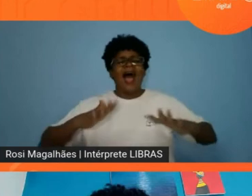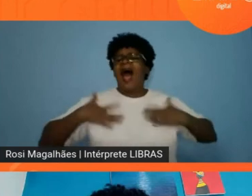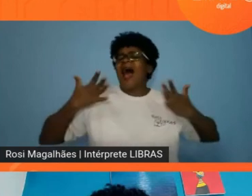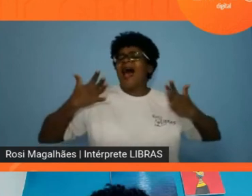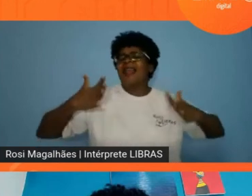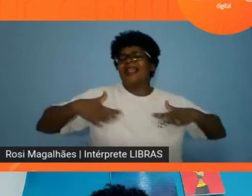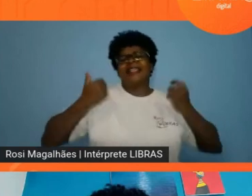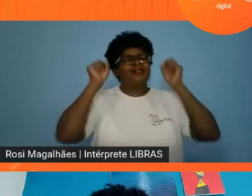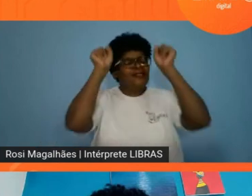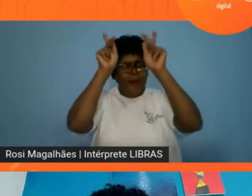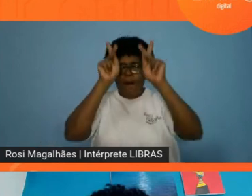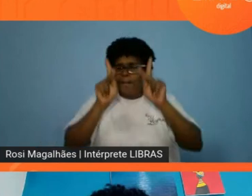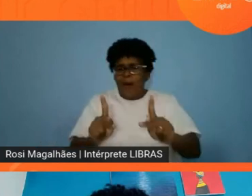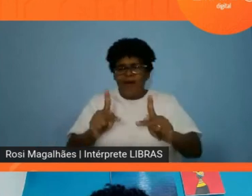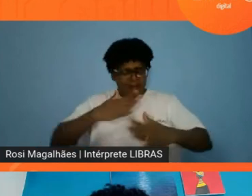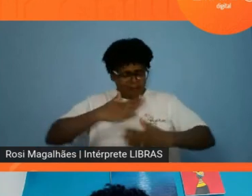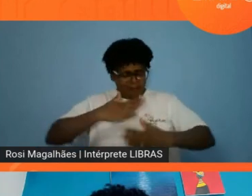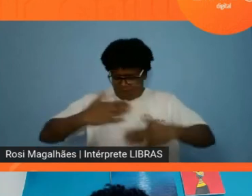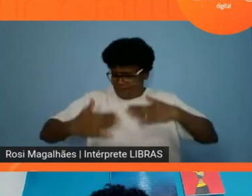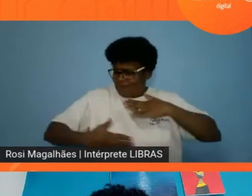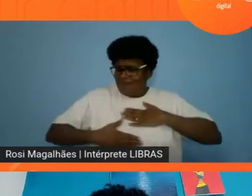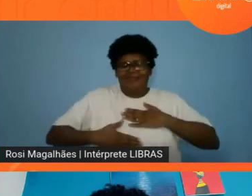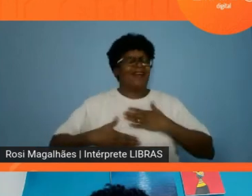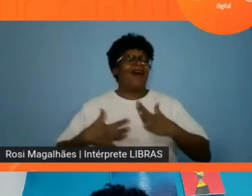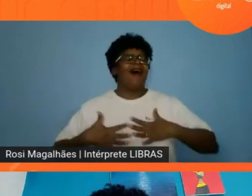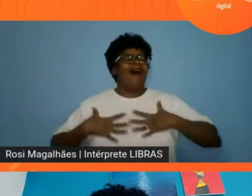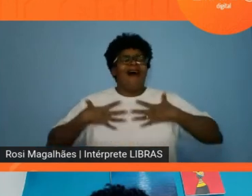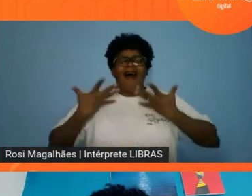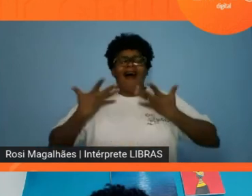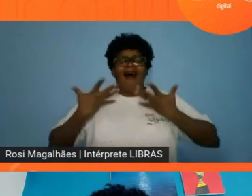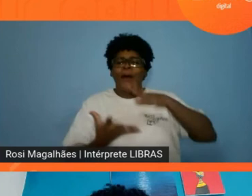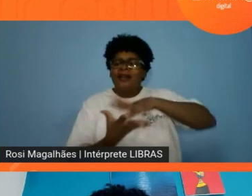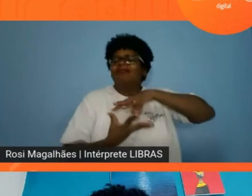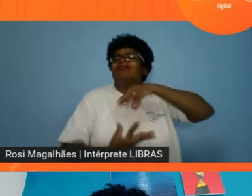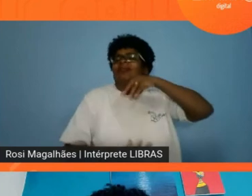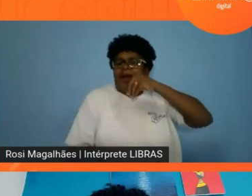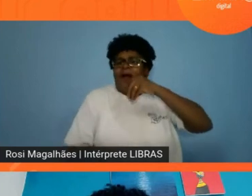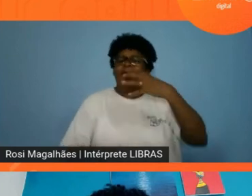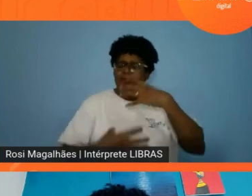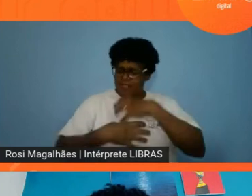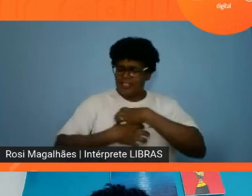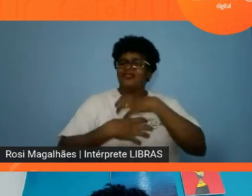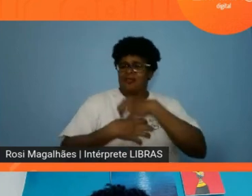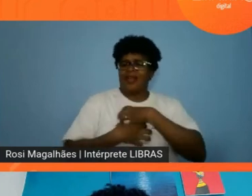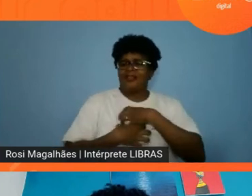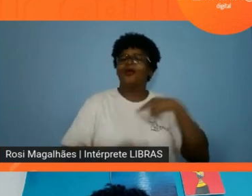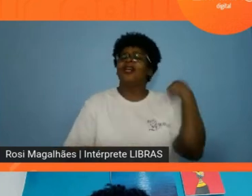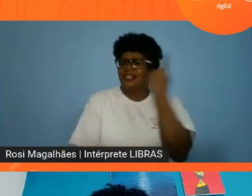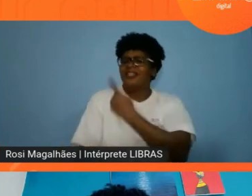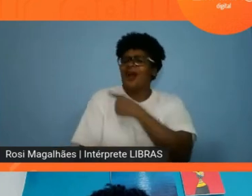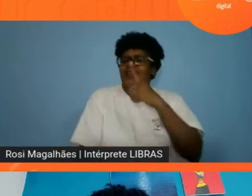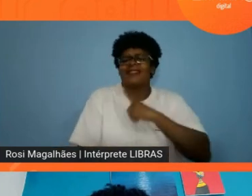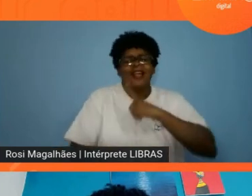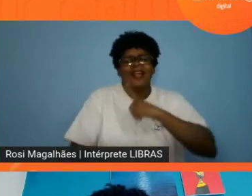está alimentando sua alma, está alimentando seu espírito. Eu acho que esse é o sentimento, né, que a gente tem aí quando está fazendo